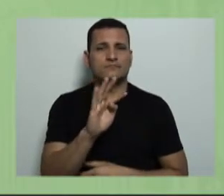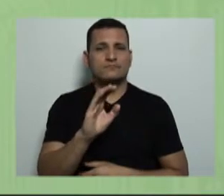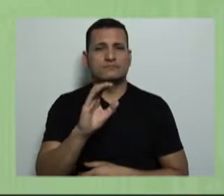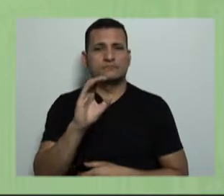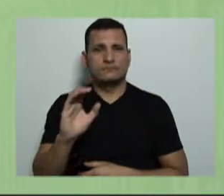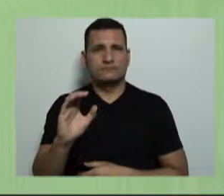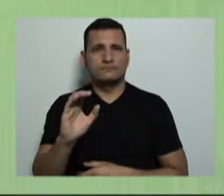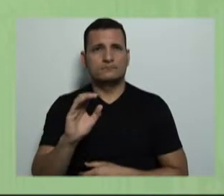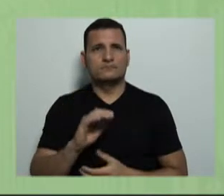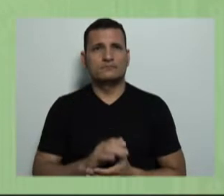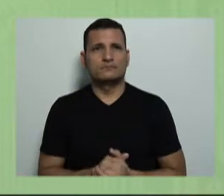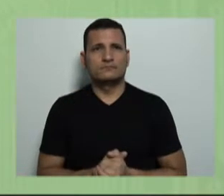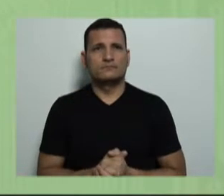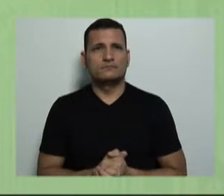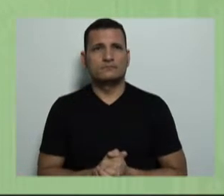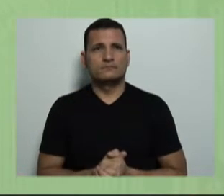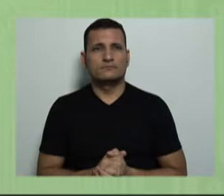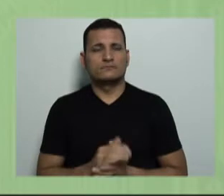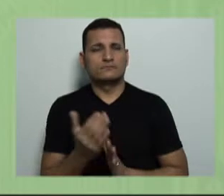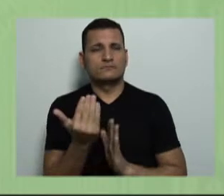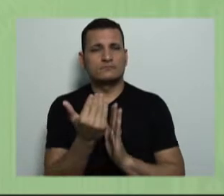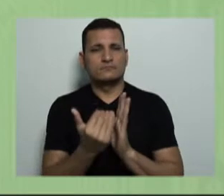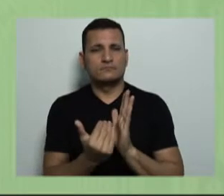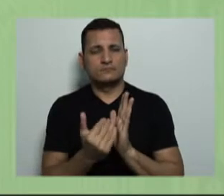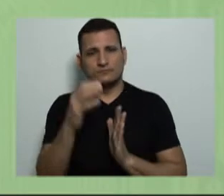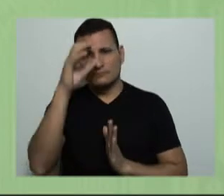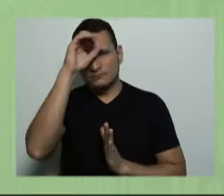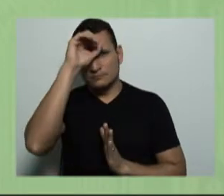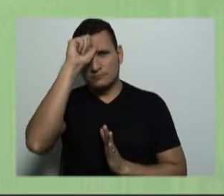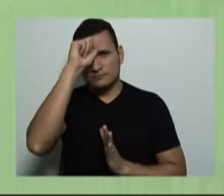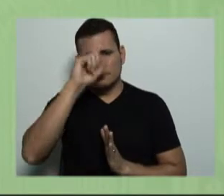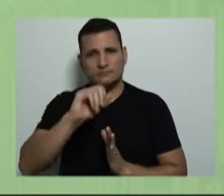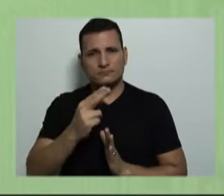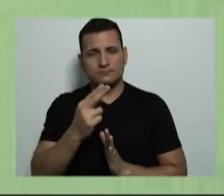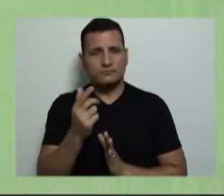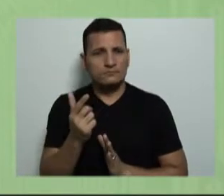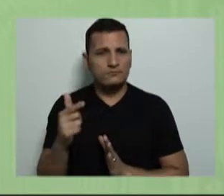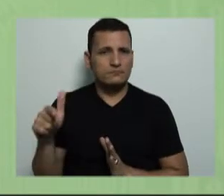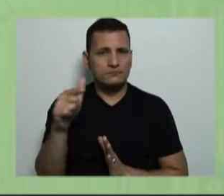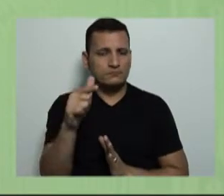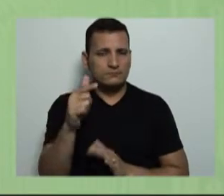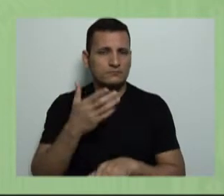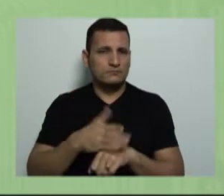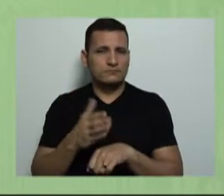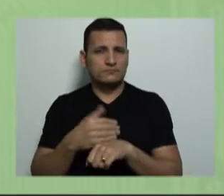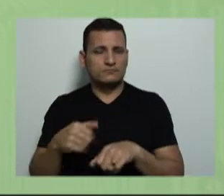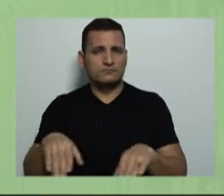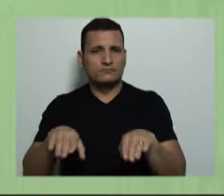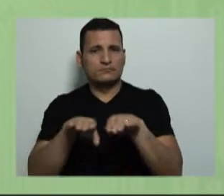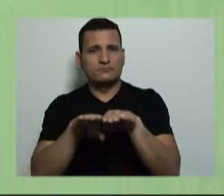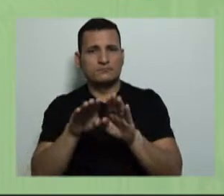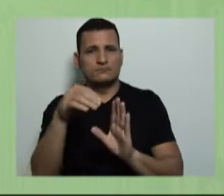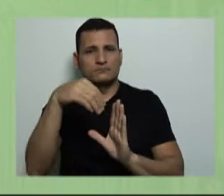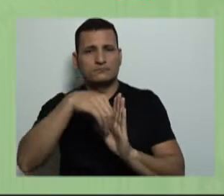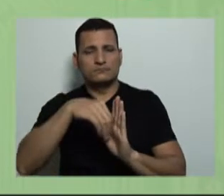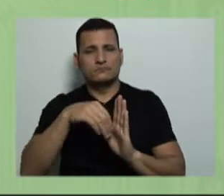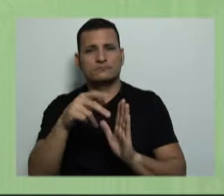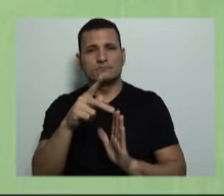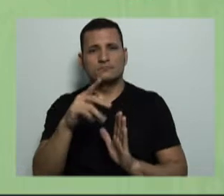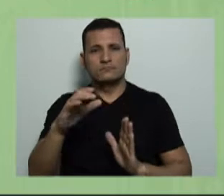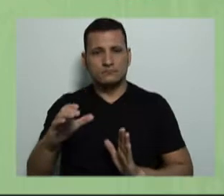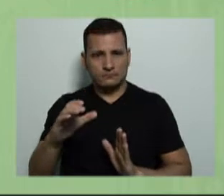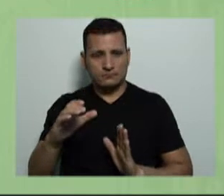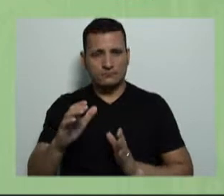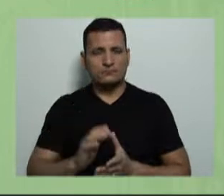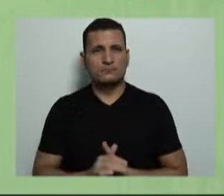curso, programas de aprendizagem ou outras práticas equiparadas previstas no projeto pedagógico